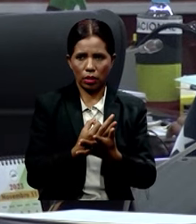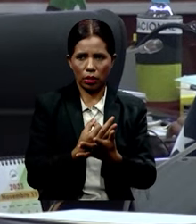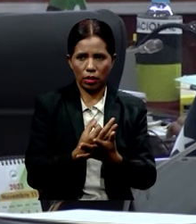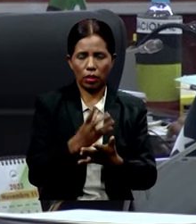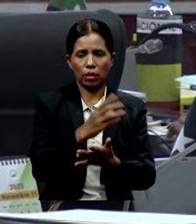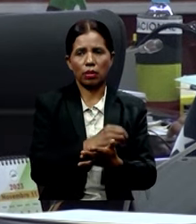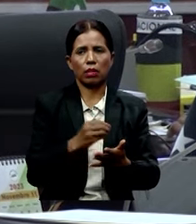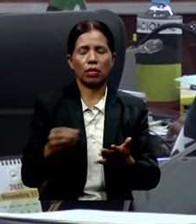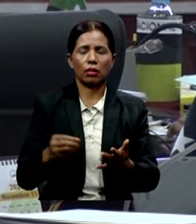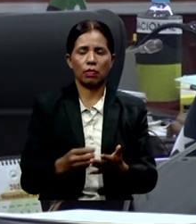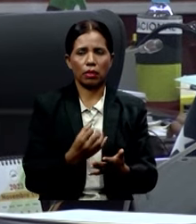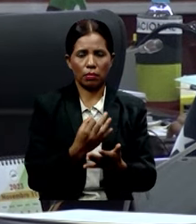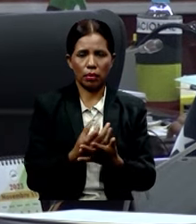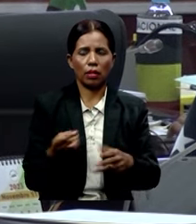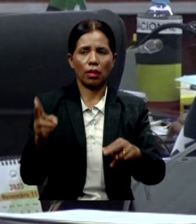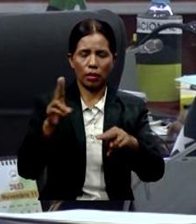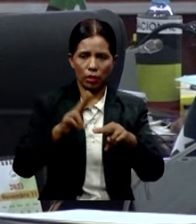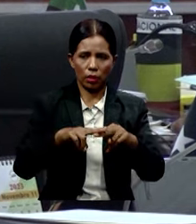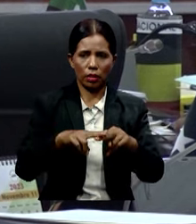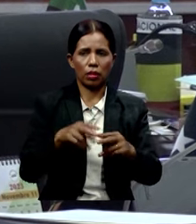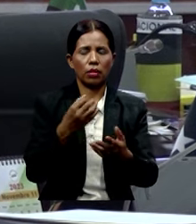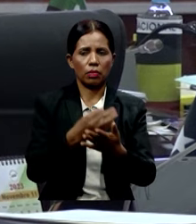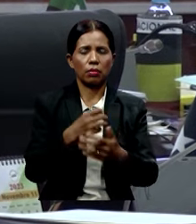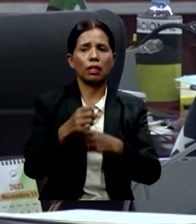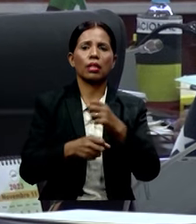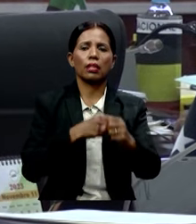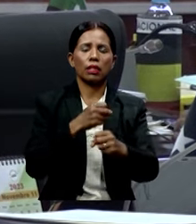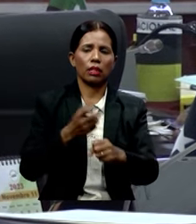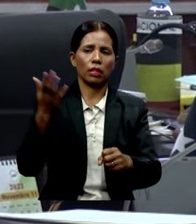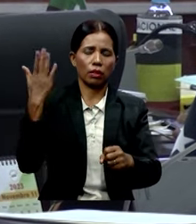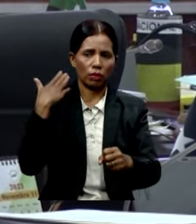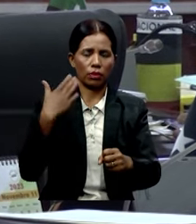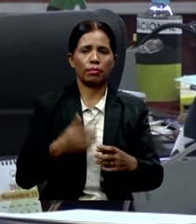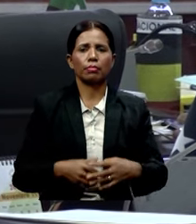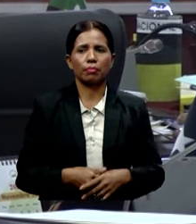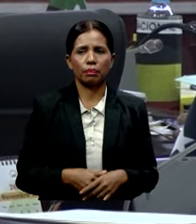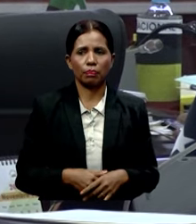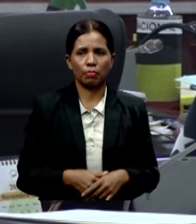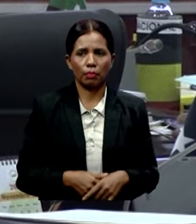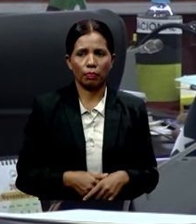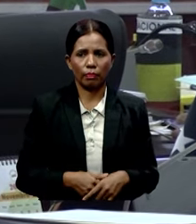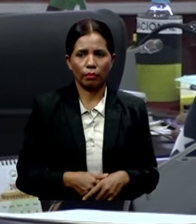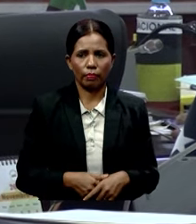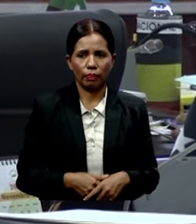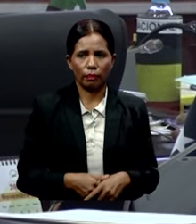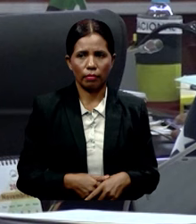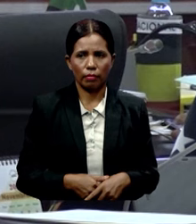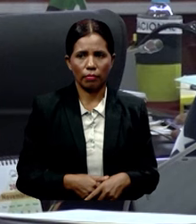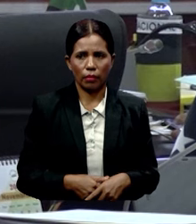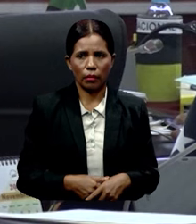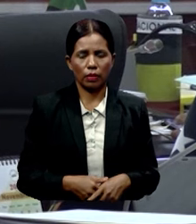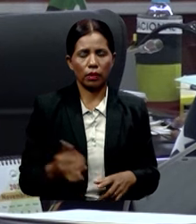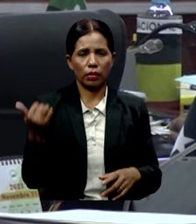décimo. Lei do décimo. E orçamento ano anterior prevalece. Neve razão neve